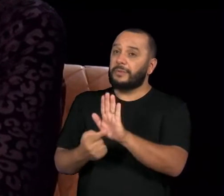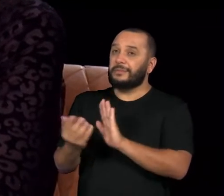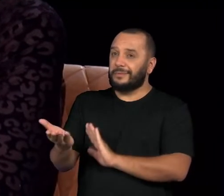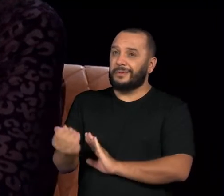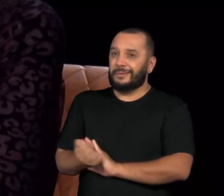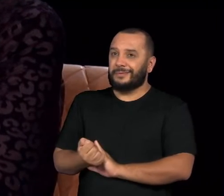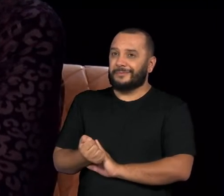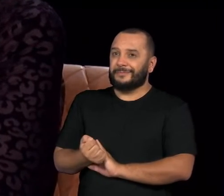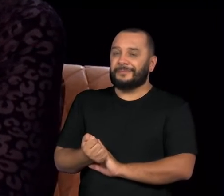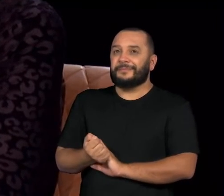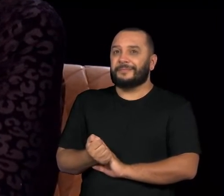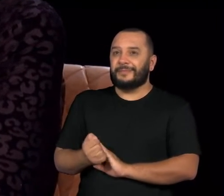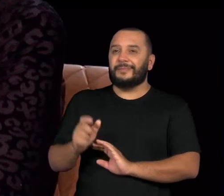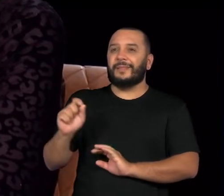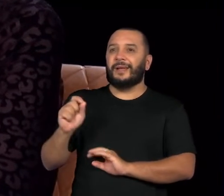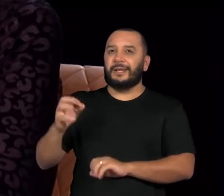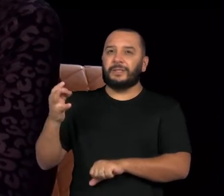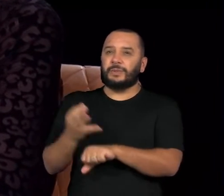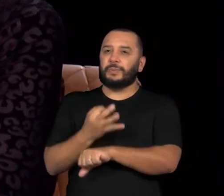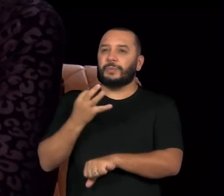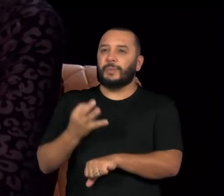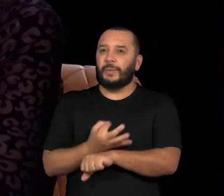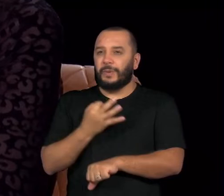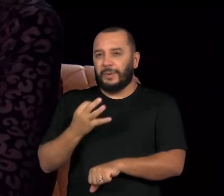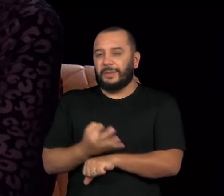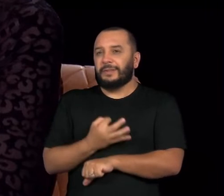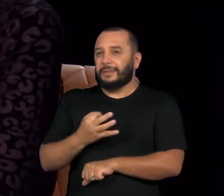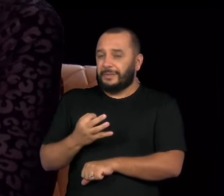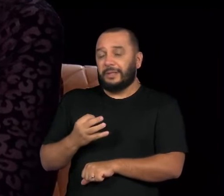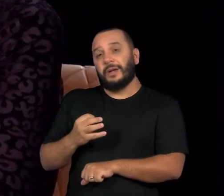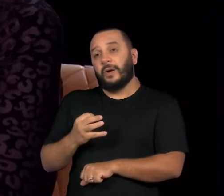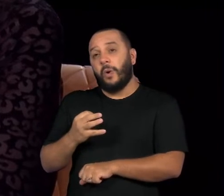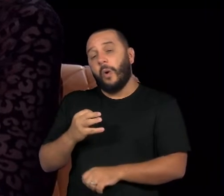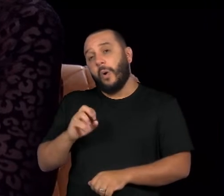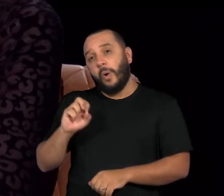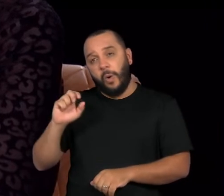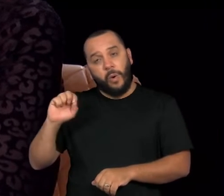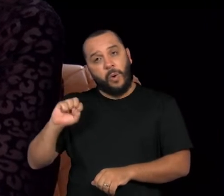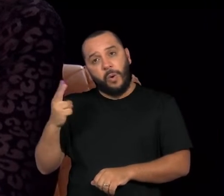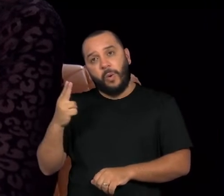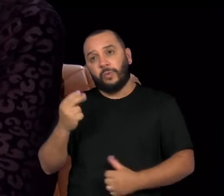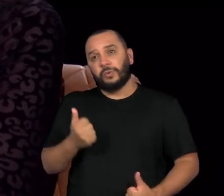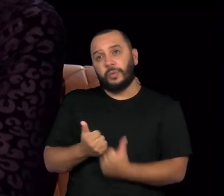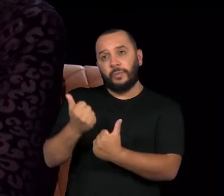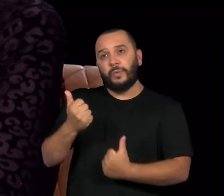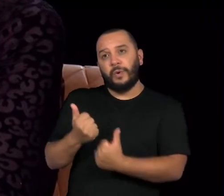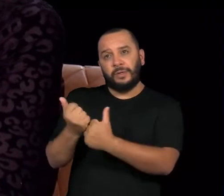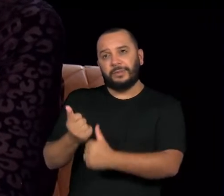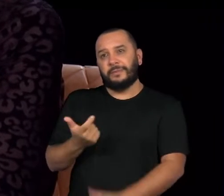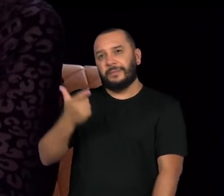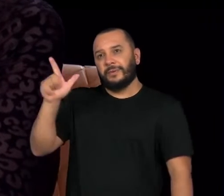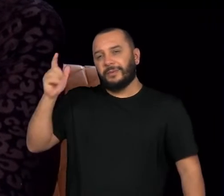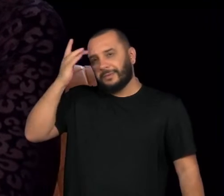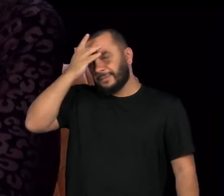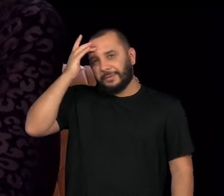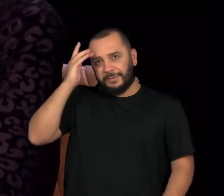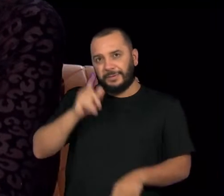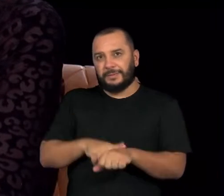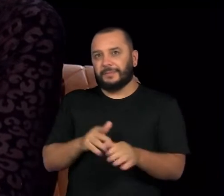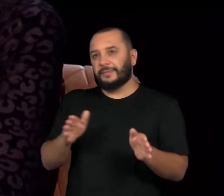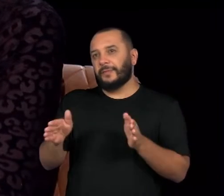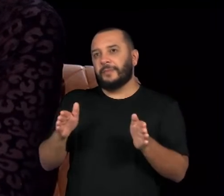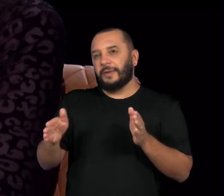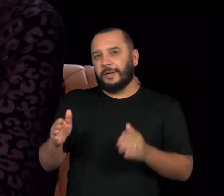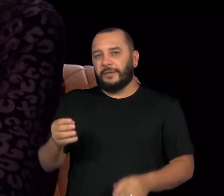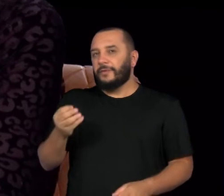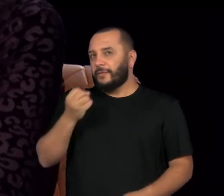quem suporta, dá o suporte para o outro naquele momento. Né? Então, foi